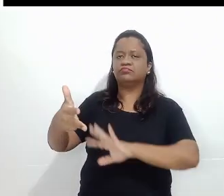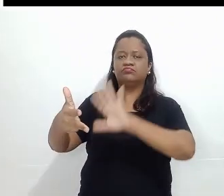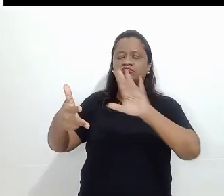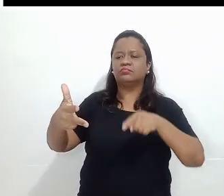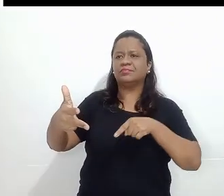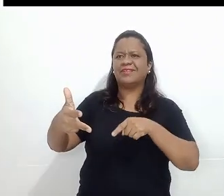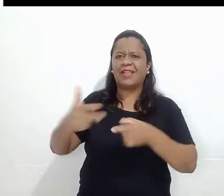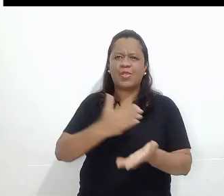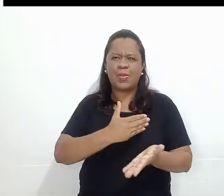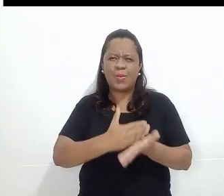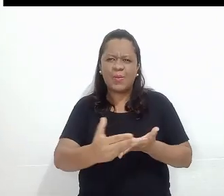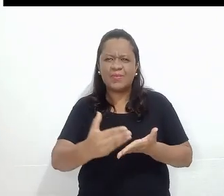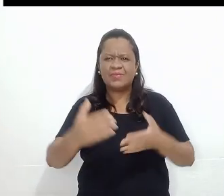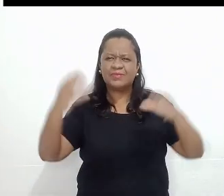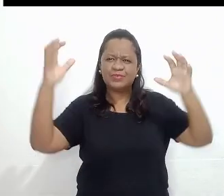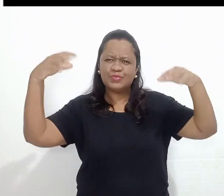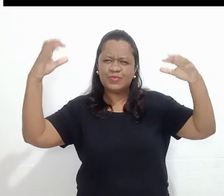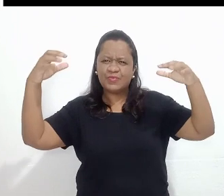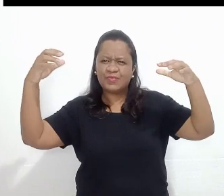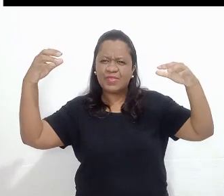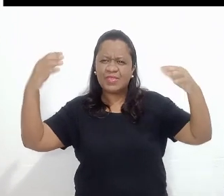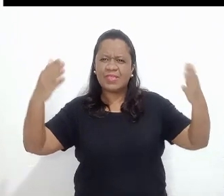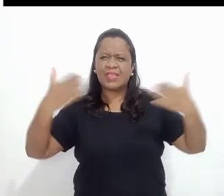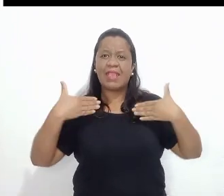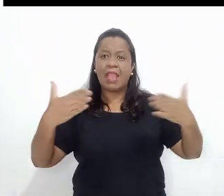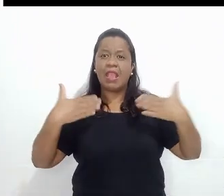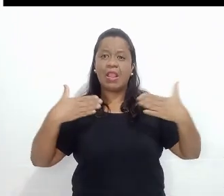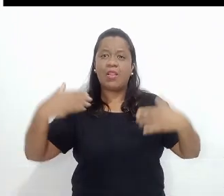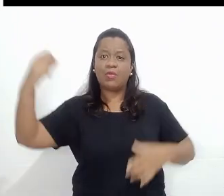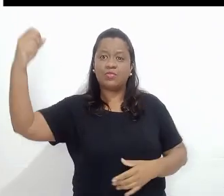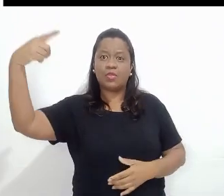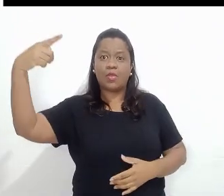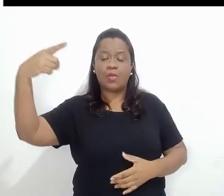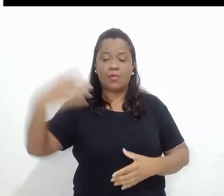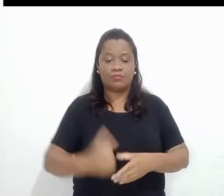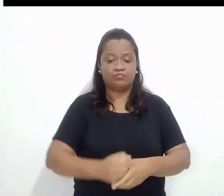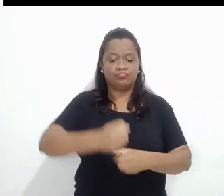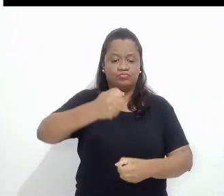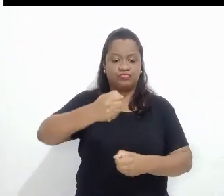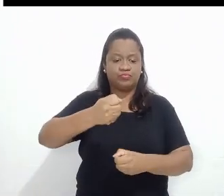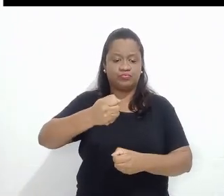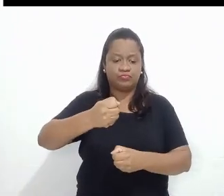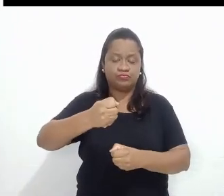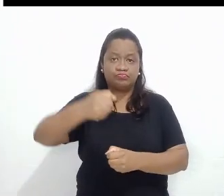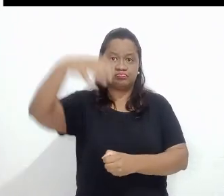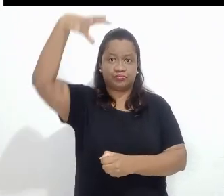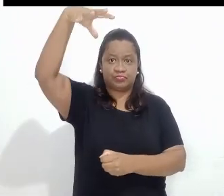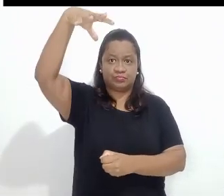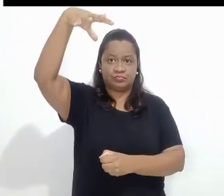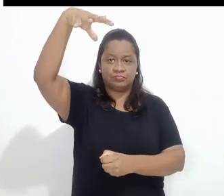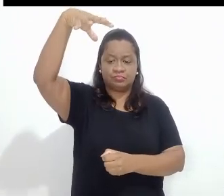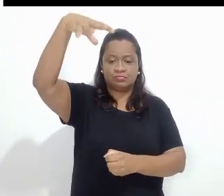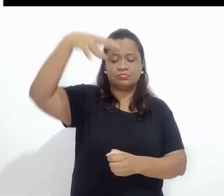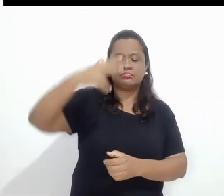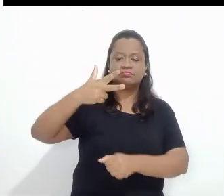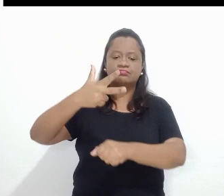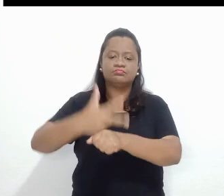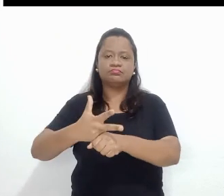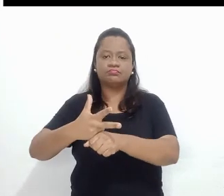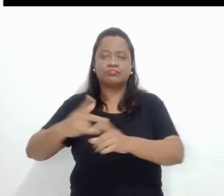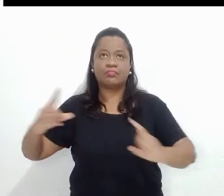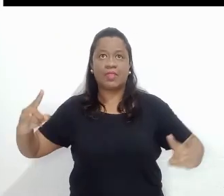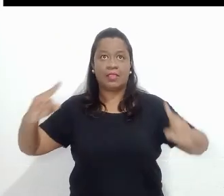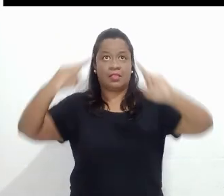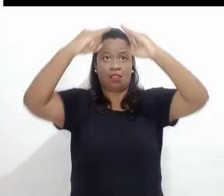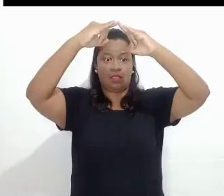Começou a chover, está muito sol, está calor. Ele é o cara que abre o guarda-sol, tira a câmera do lugar, bota na tenda. Ele